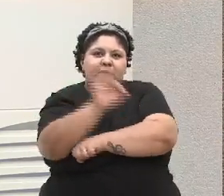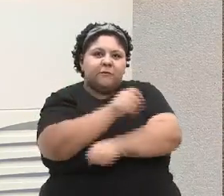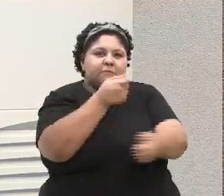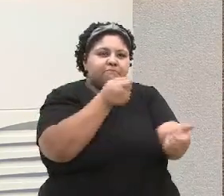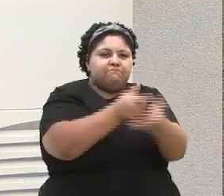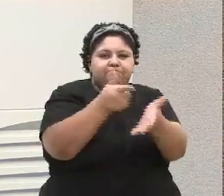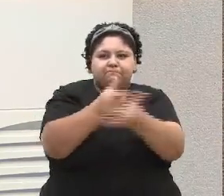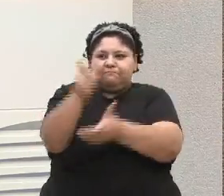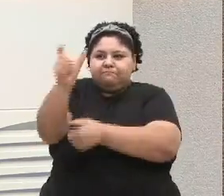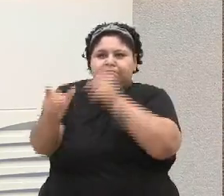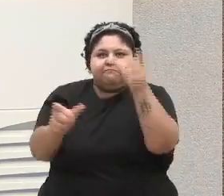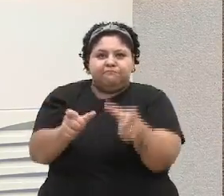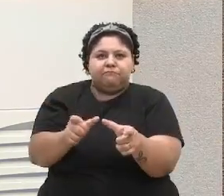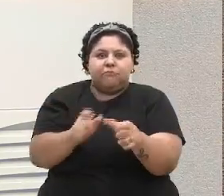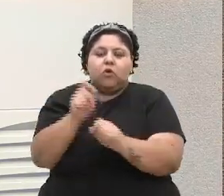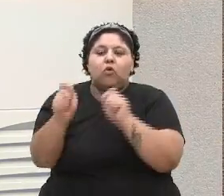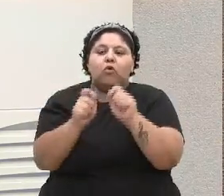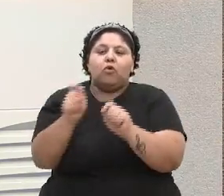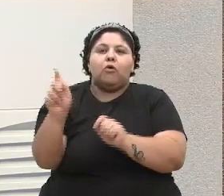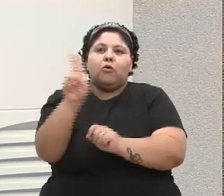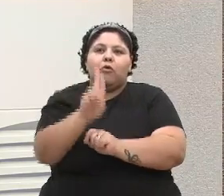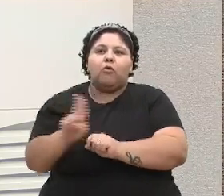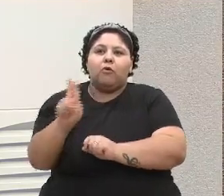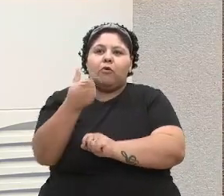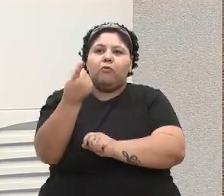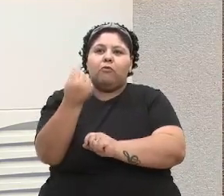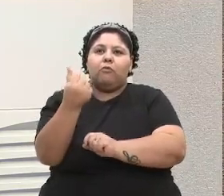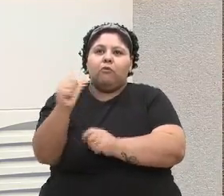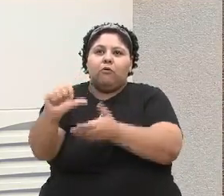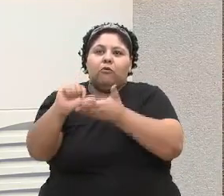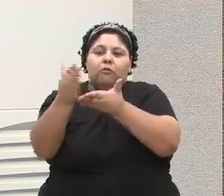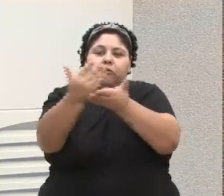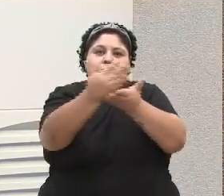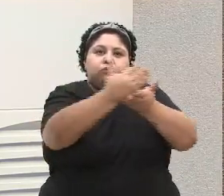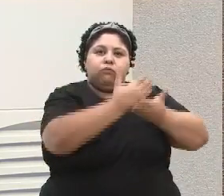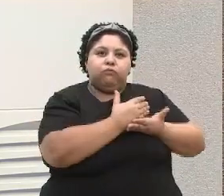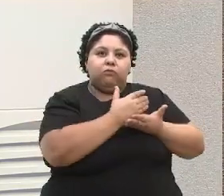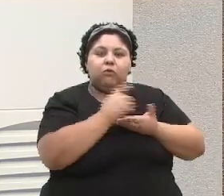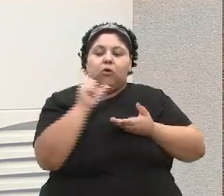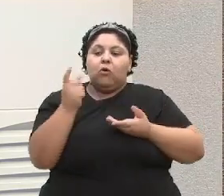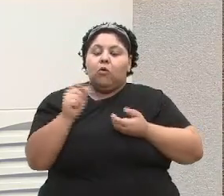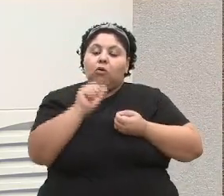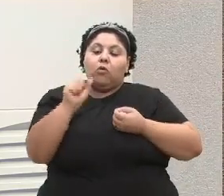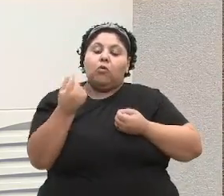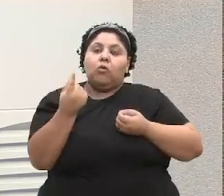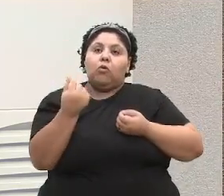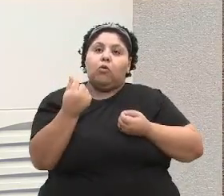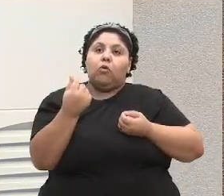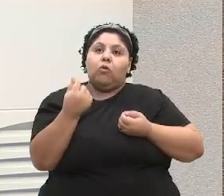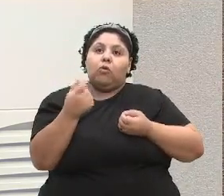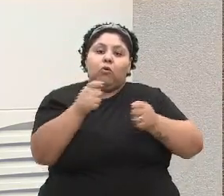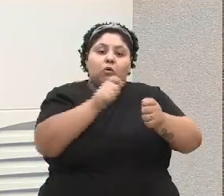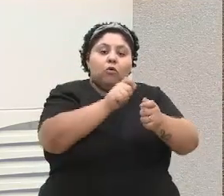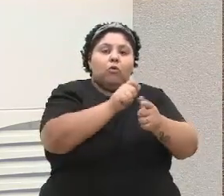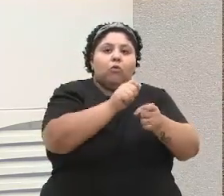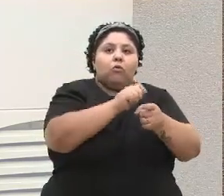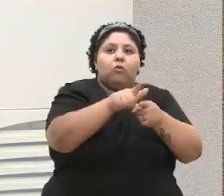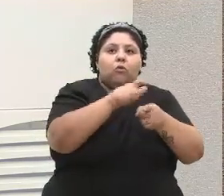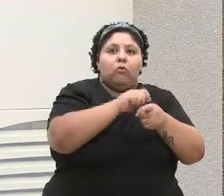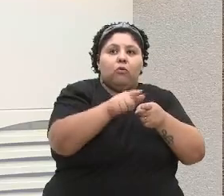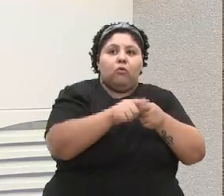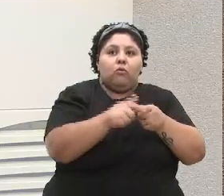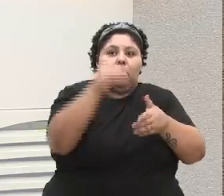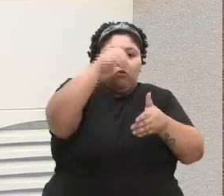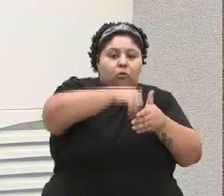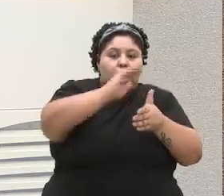usuários? Quais são as fontes de receita do aeroporto atualmente? Quais são os valores recebidos a título de aluguel dos espaços internos e externos que